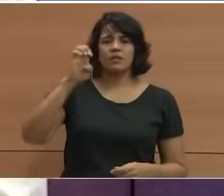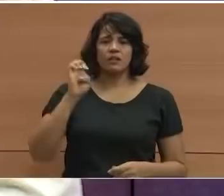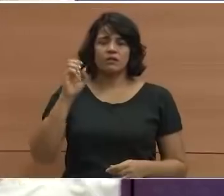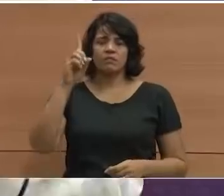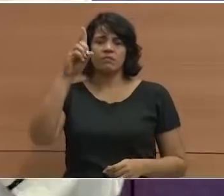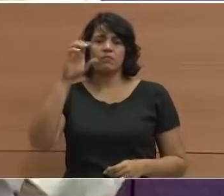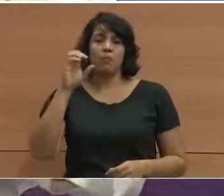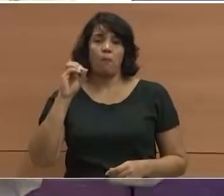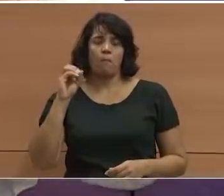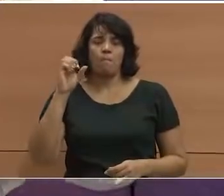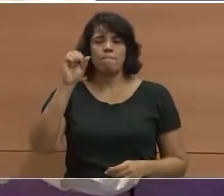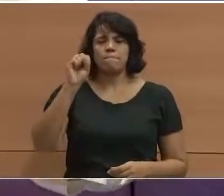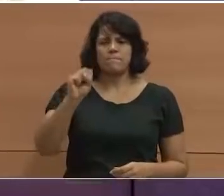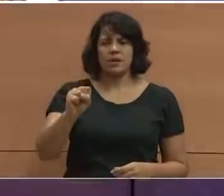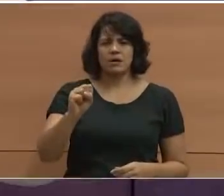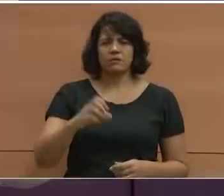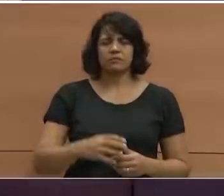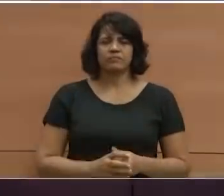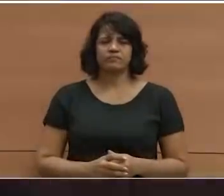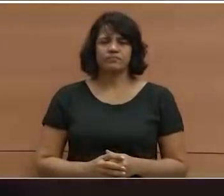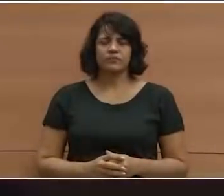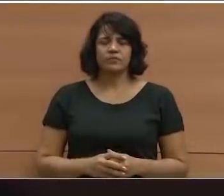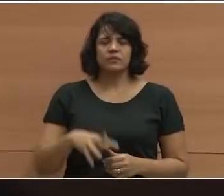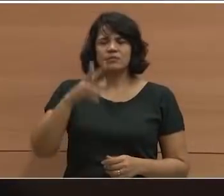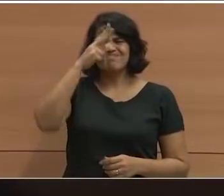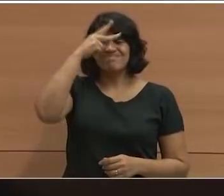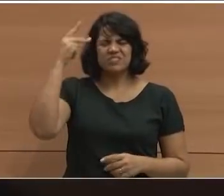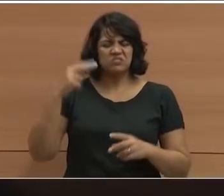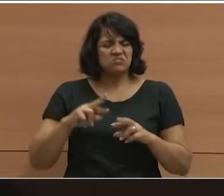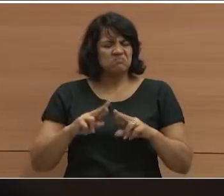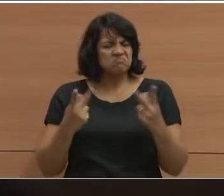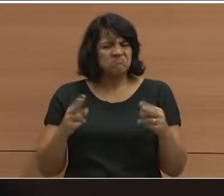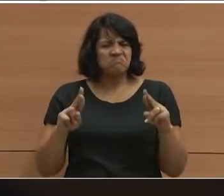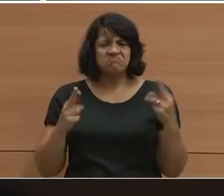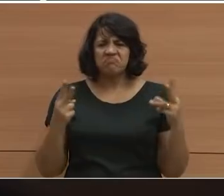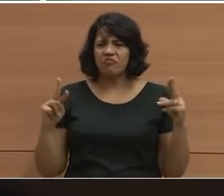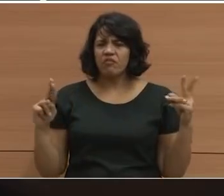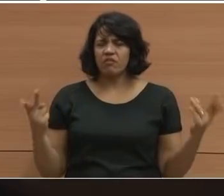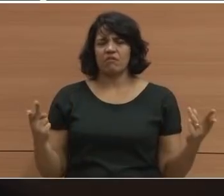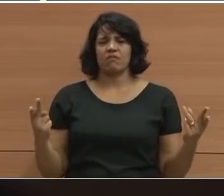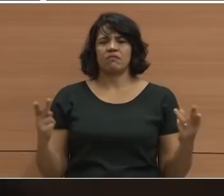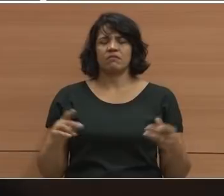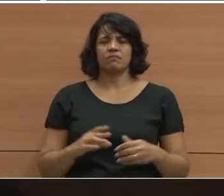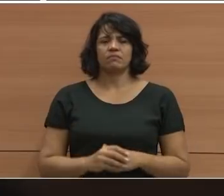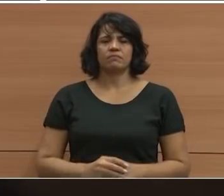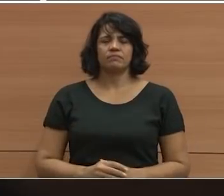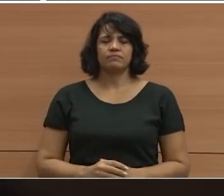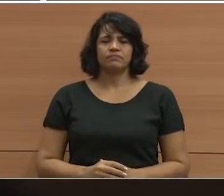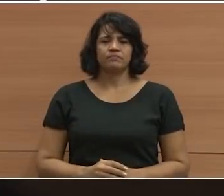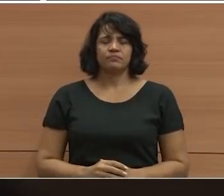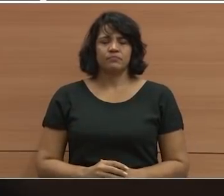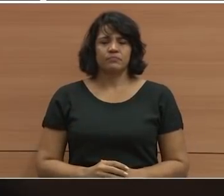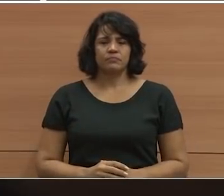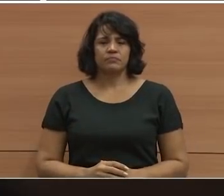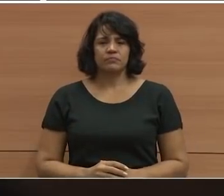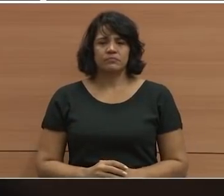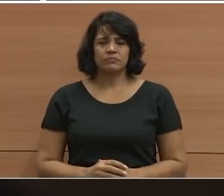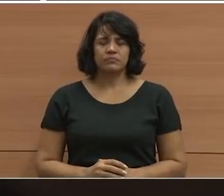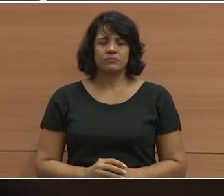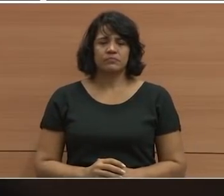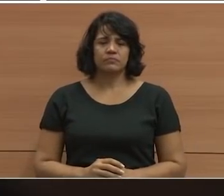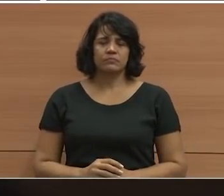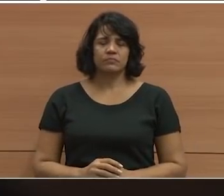9, somos partos, medos, elamitas, os naturais de Mesopotâmia, Judeia, Capadócia, Ponto e Ásia, da